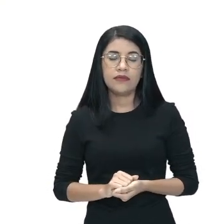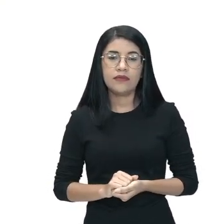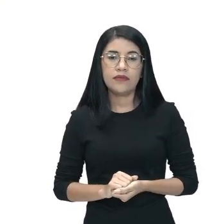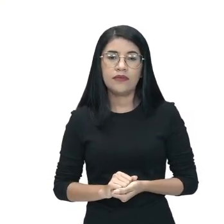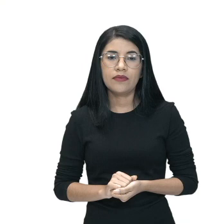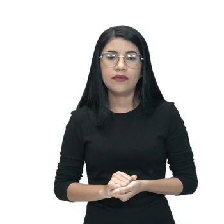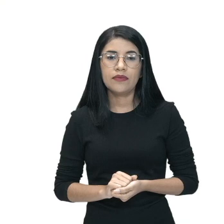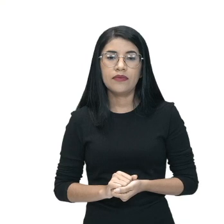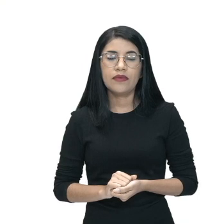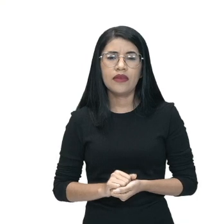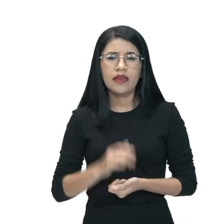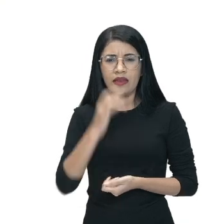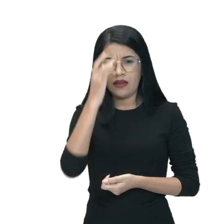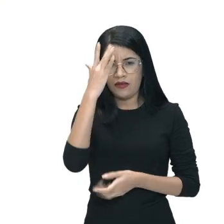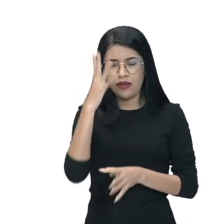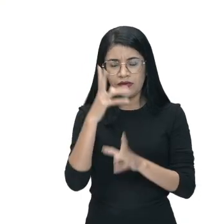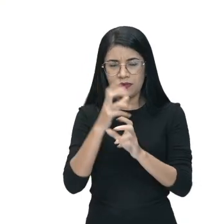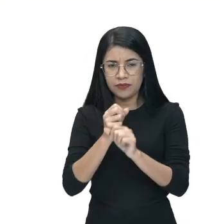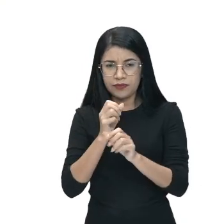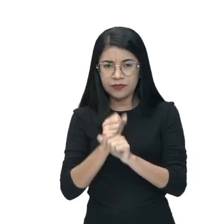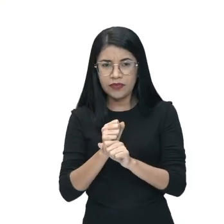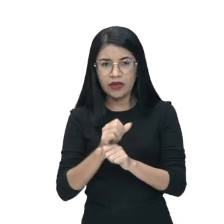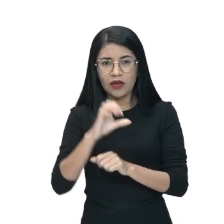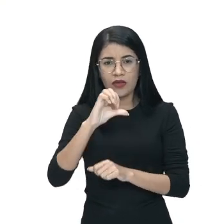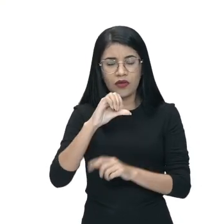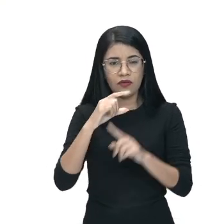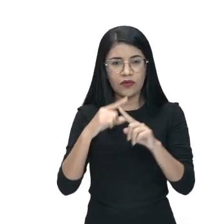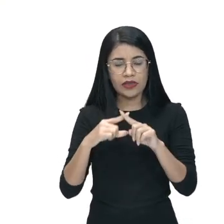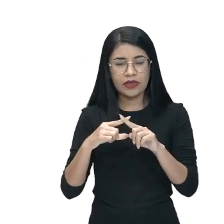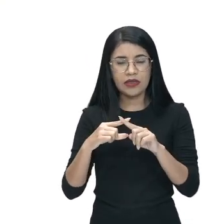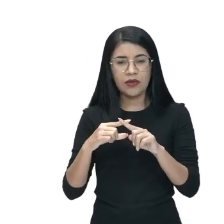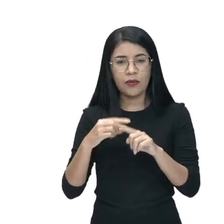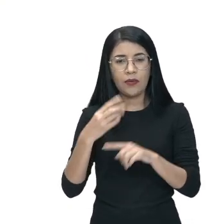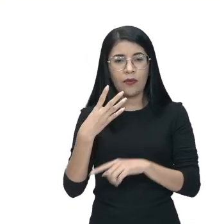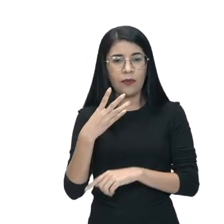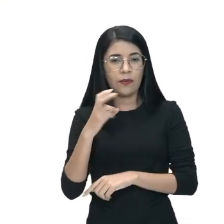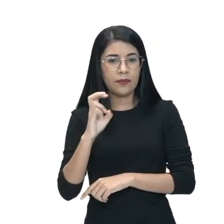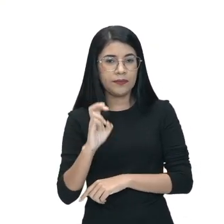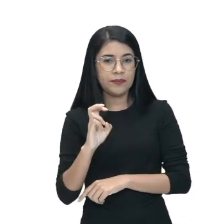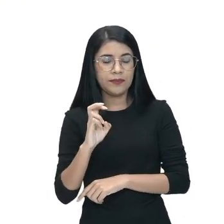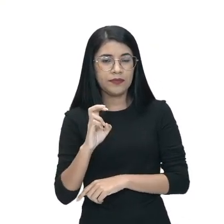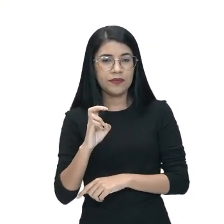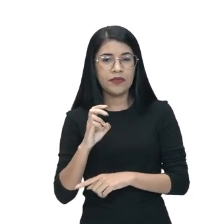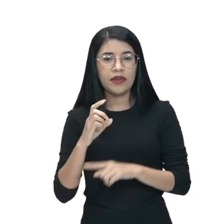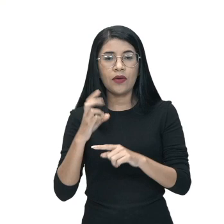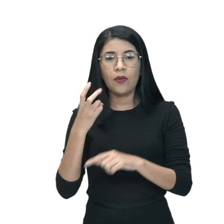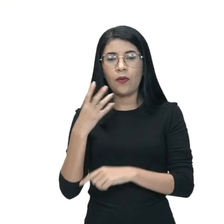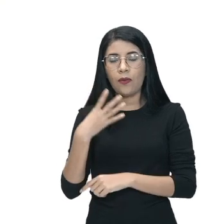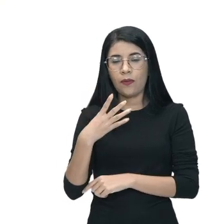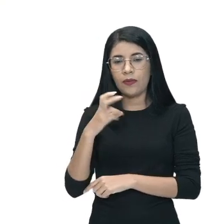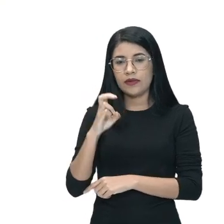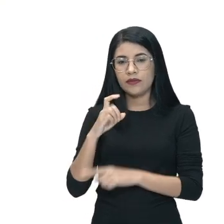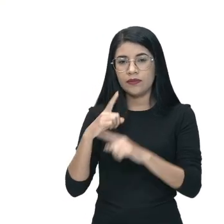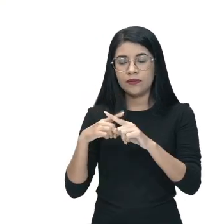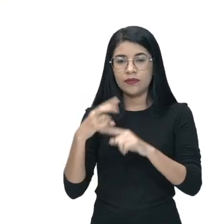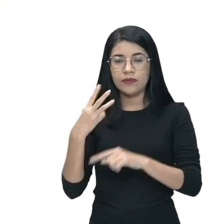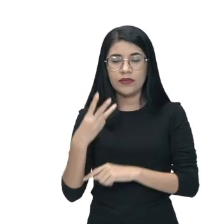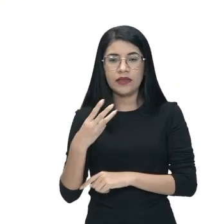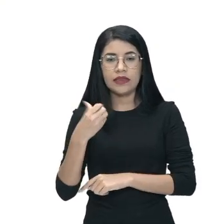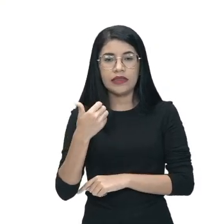3 é uma conta fácil de fazer, porque 9 vezes 5 é 45. 45 vezes 3